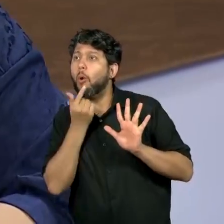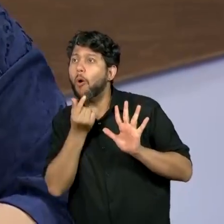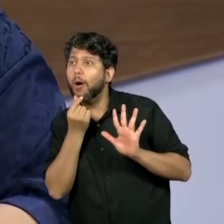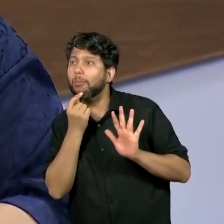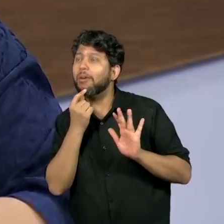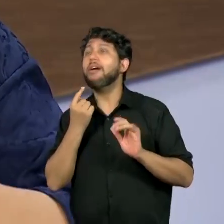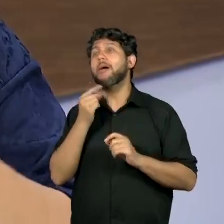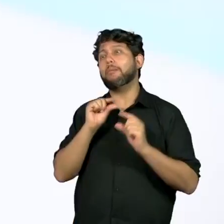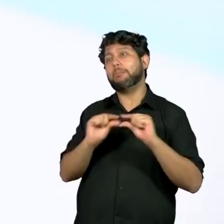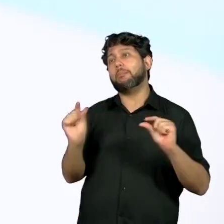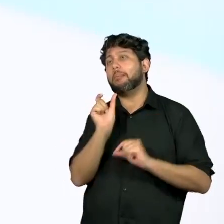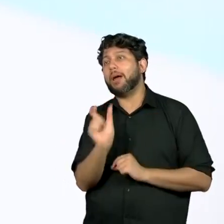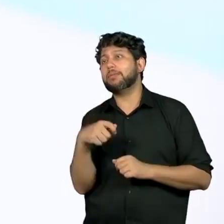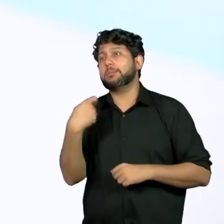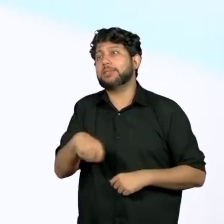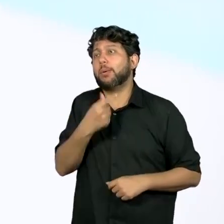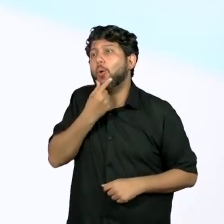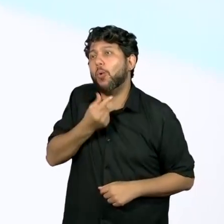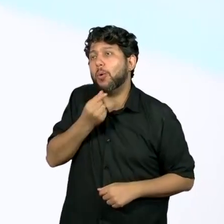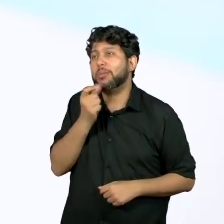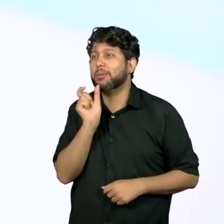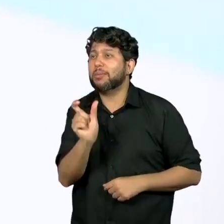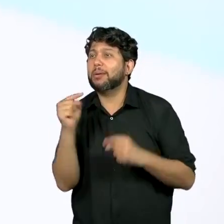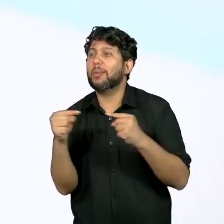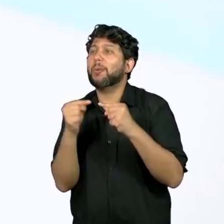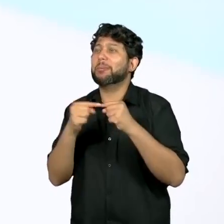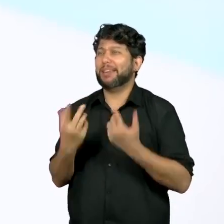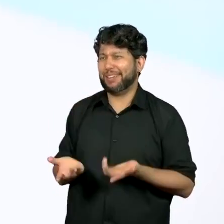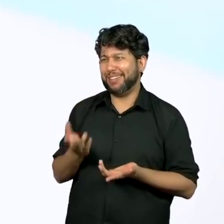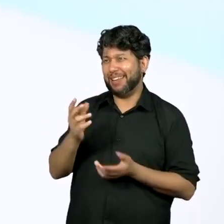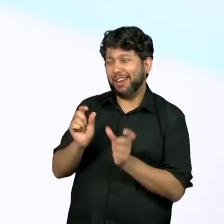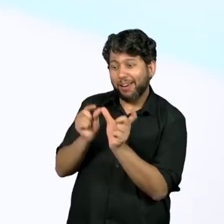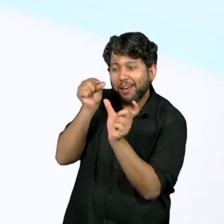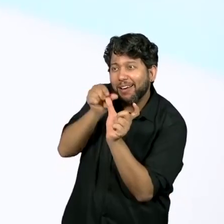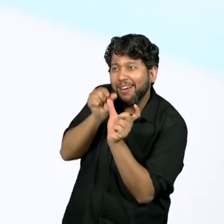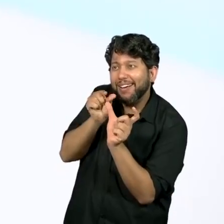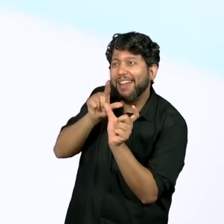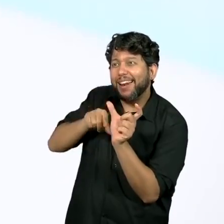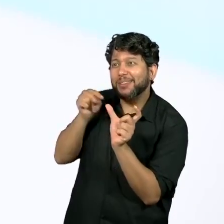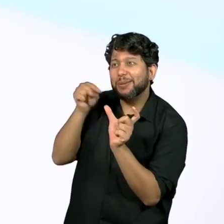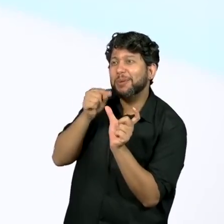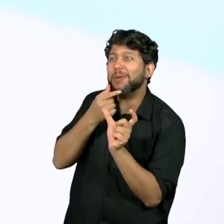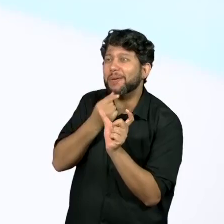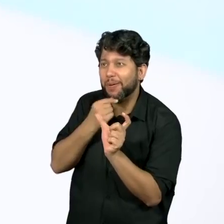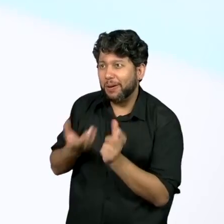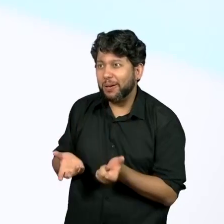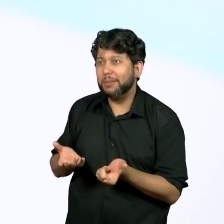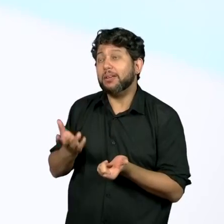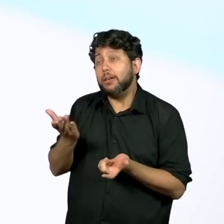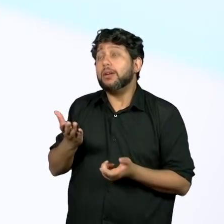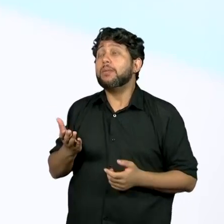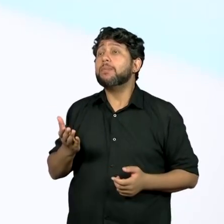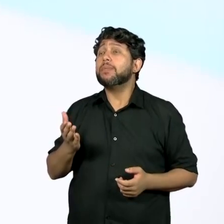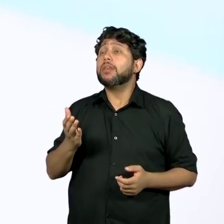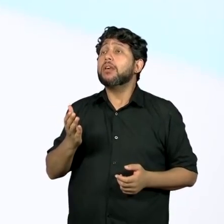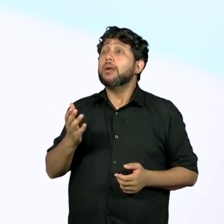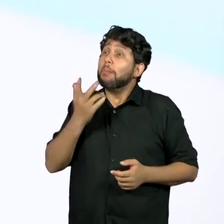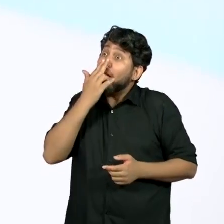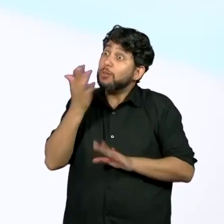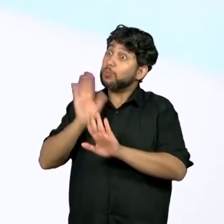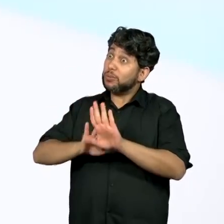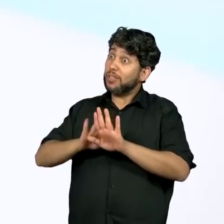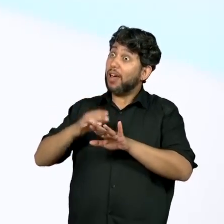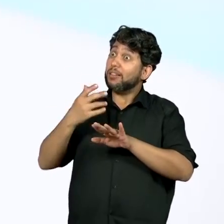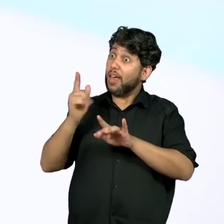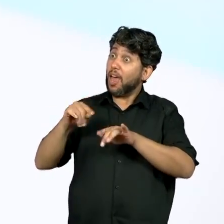até infantis, né? Palavras que vêm desse projeto colonial. No entanto, eu queria te perguntar se a